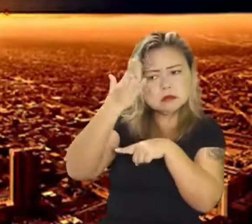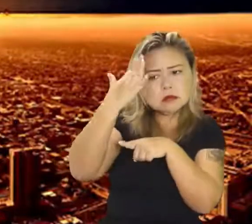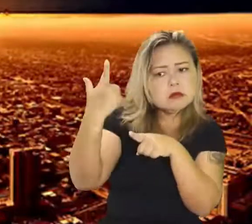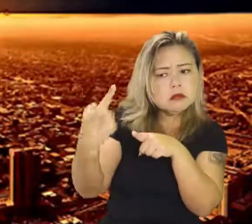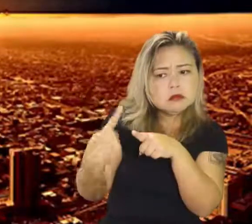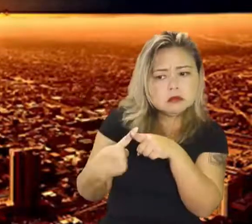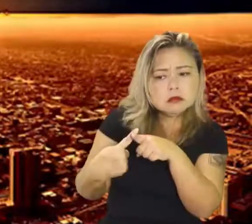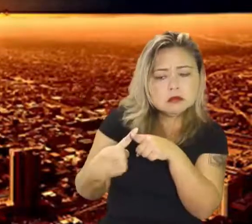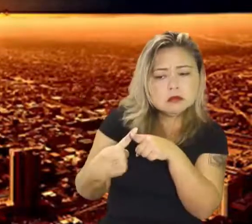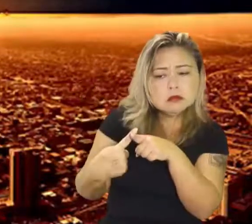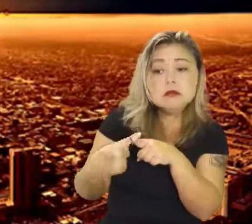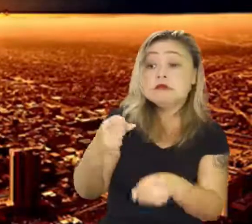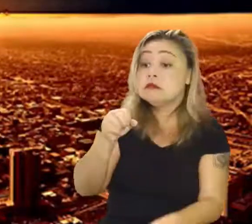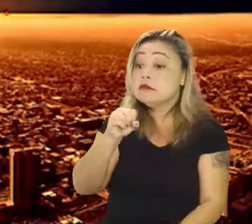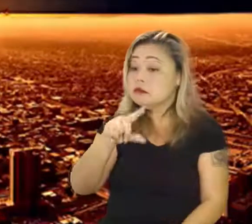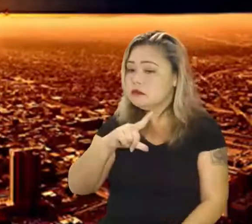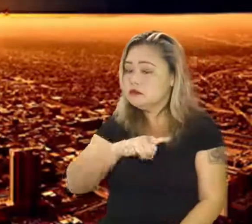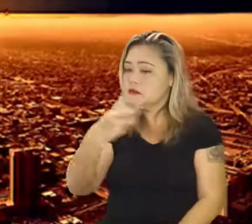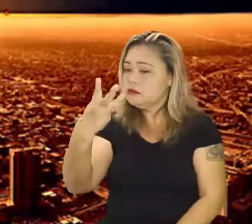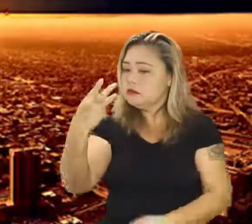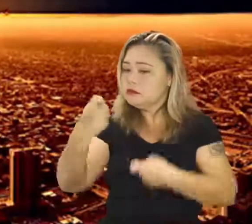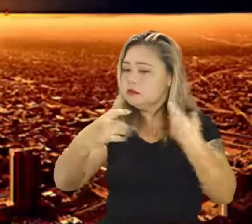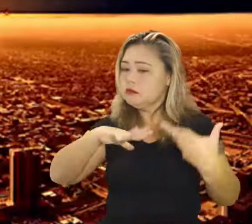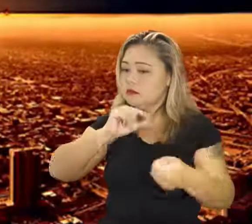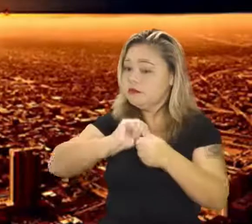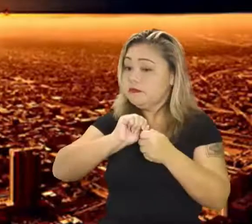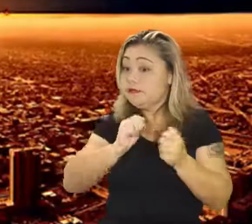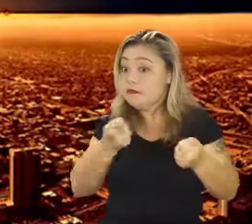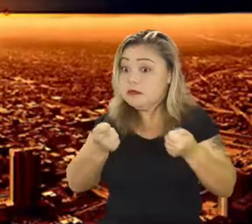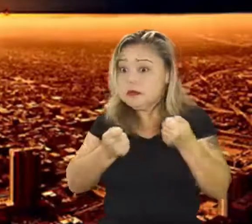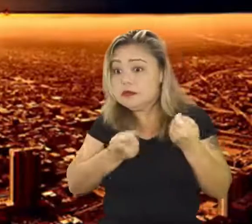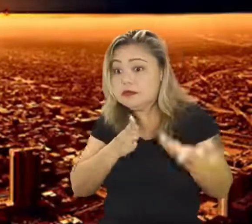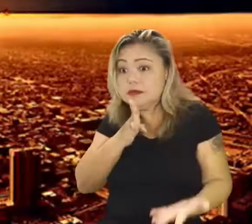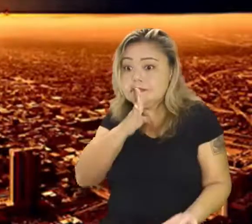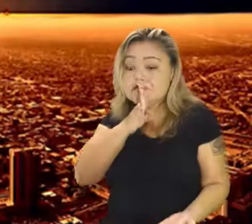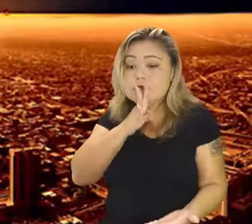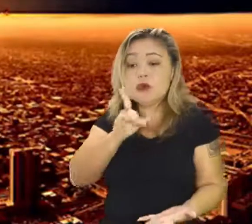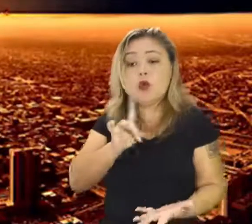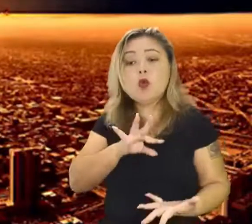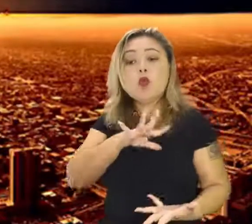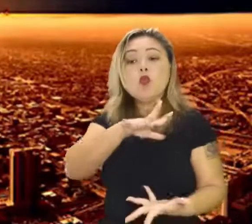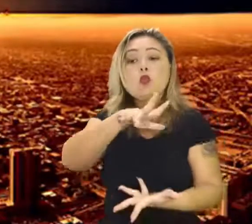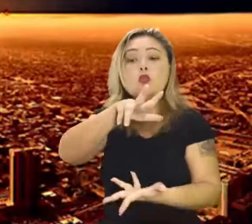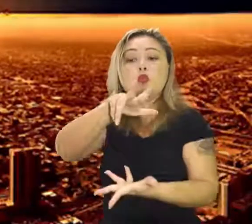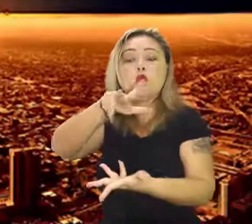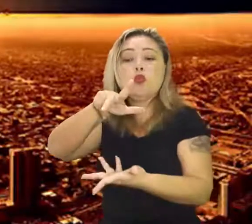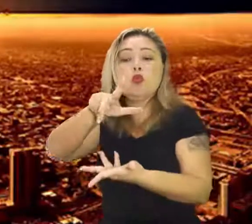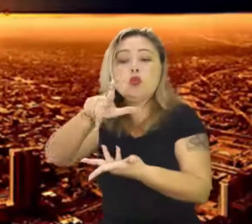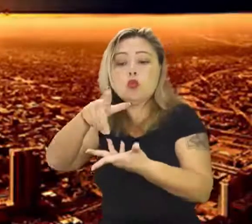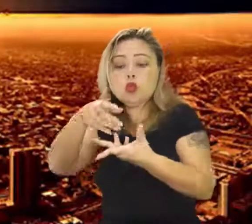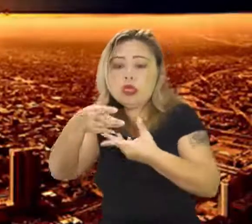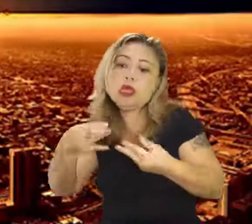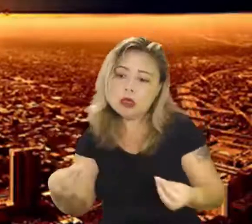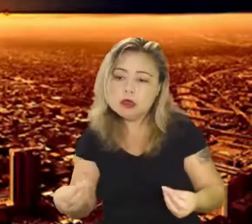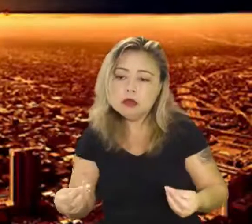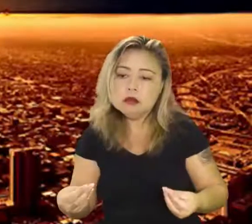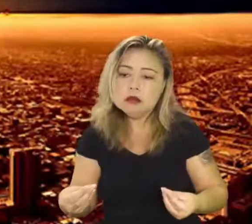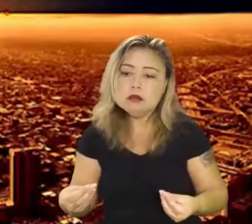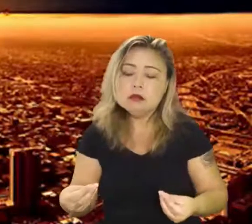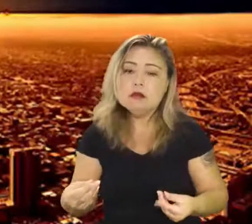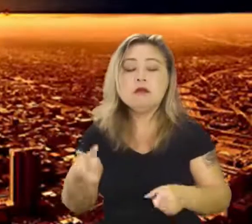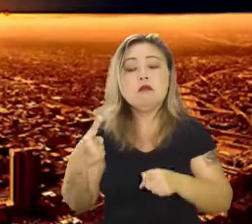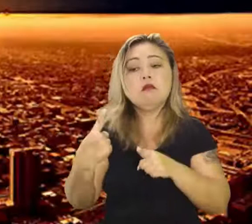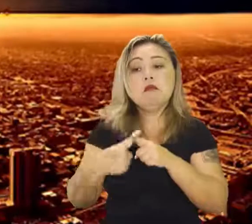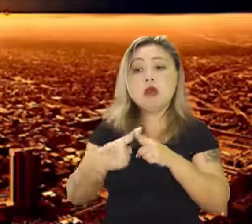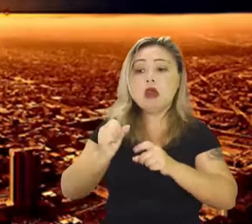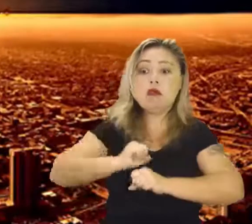Porque se tivesse uma Terceira Guerra Mundial em plena Guerra Fria, o mundo iria se autodestruir. Porque